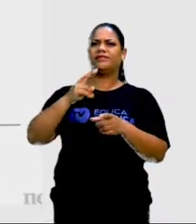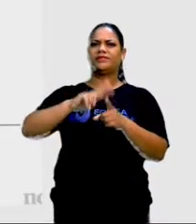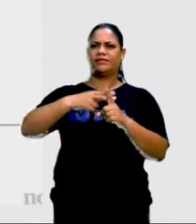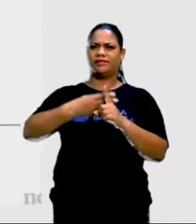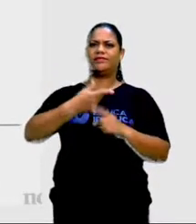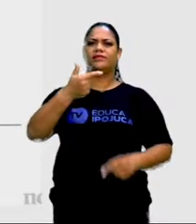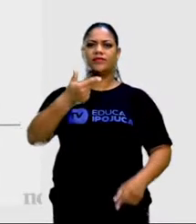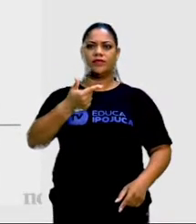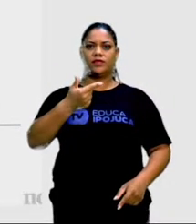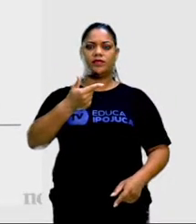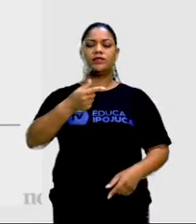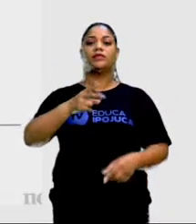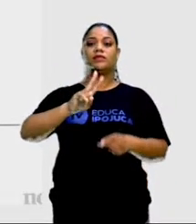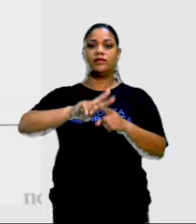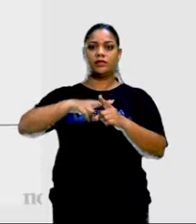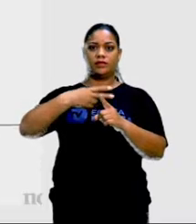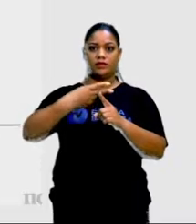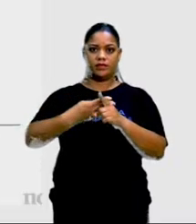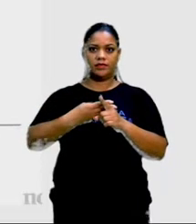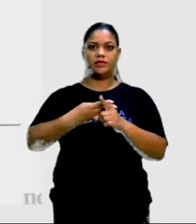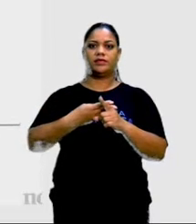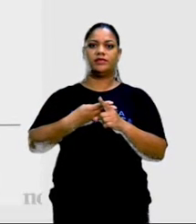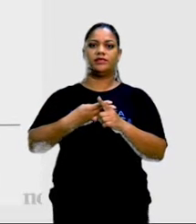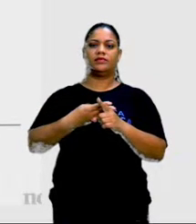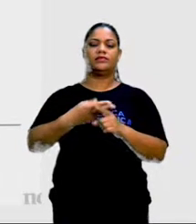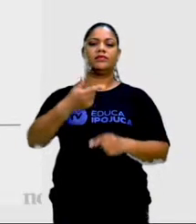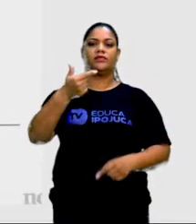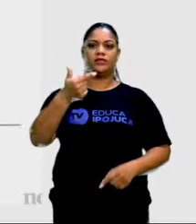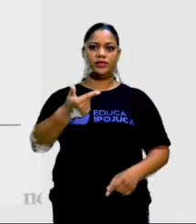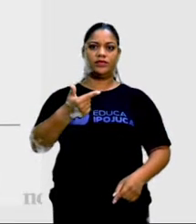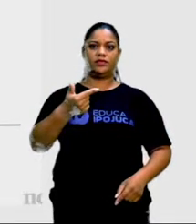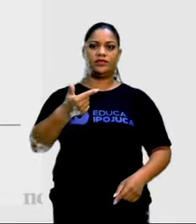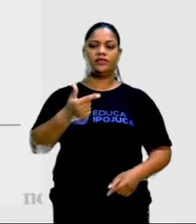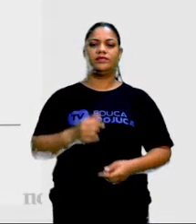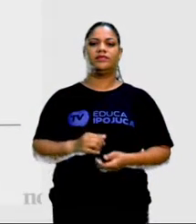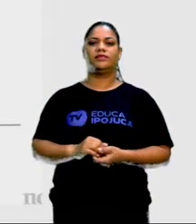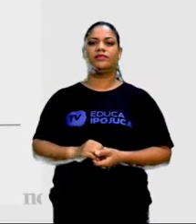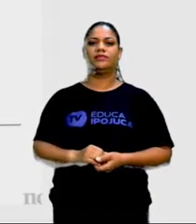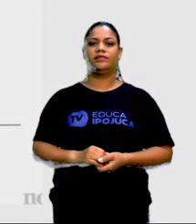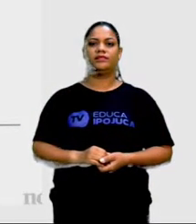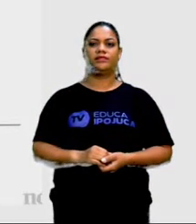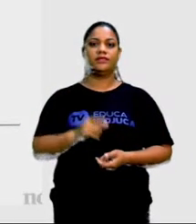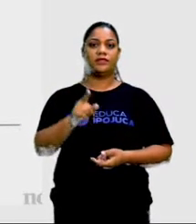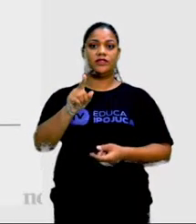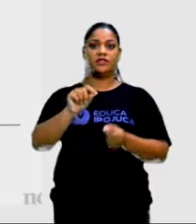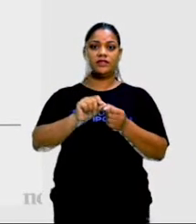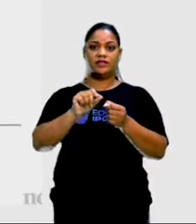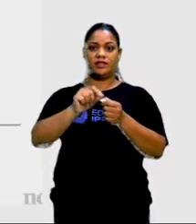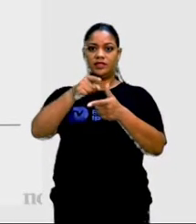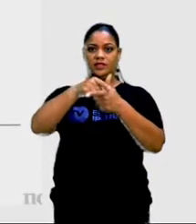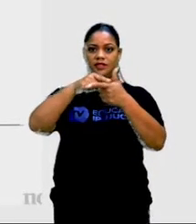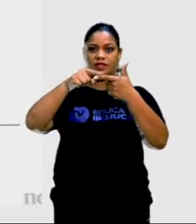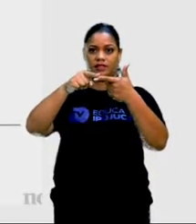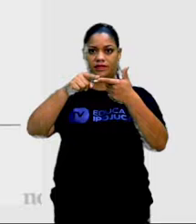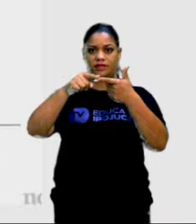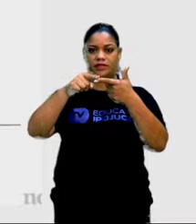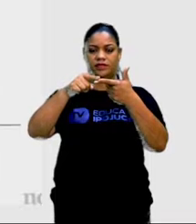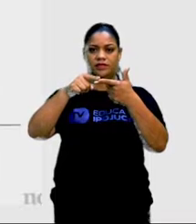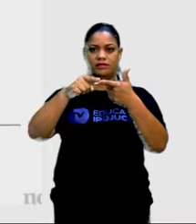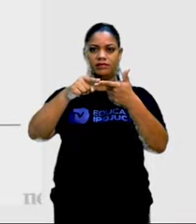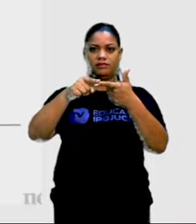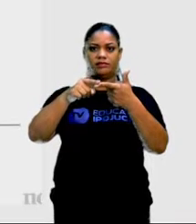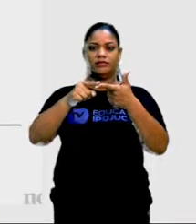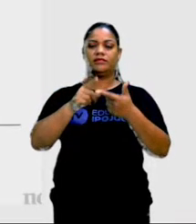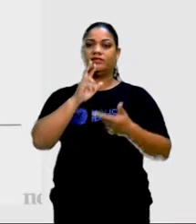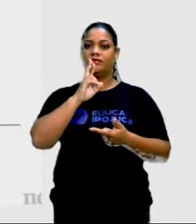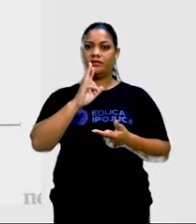2? É porque você vai multiplicar por 2. E quando você for dividir, né, o resto